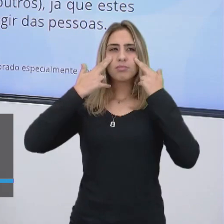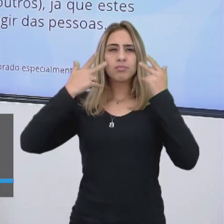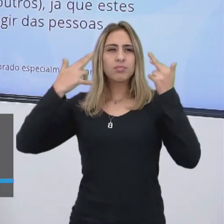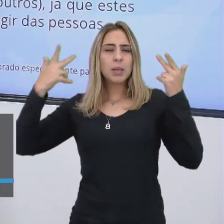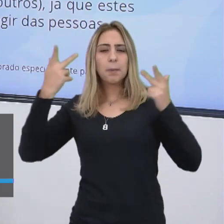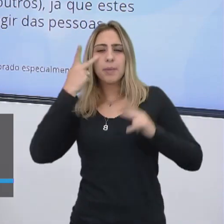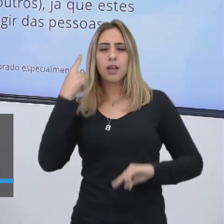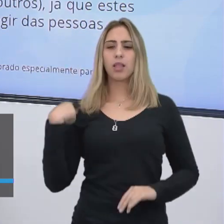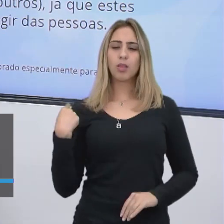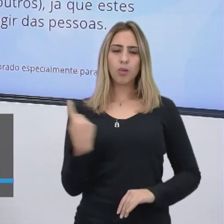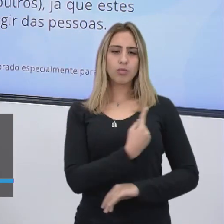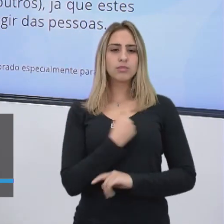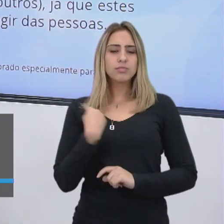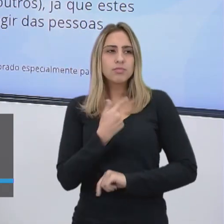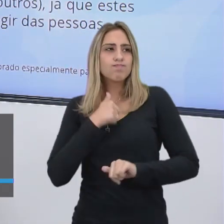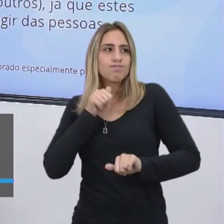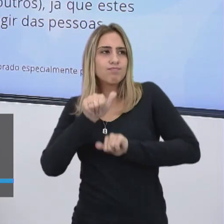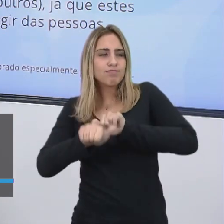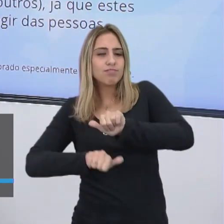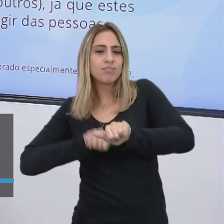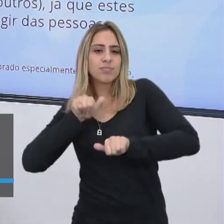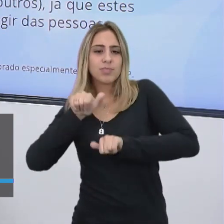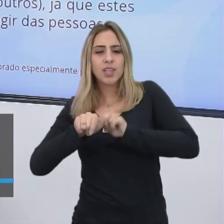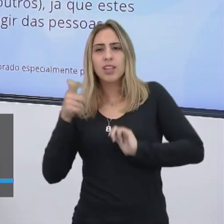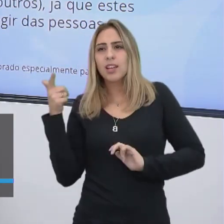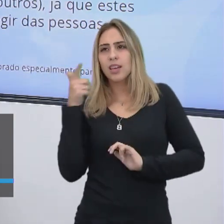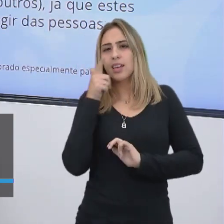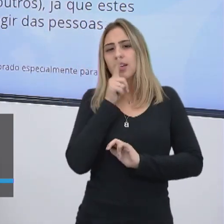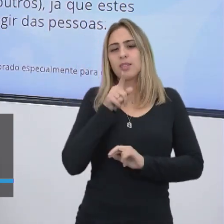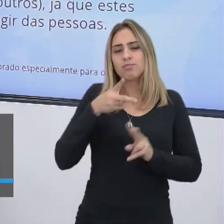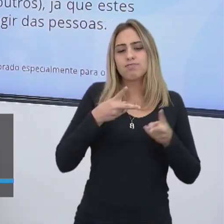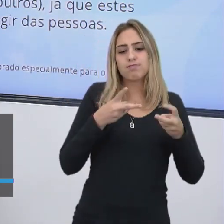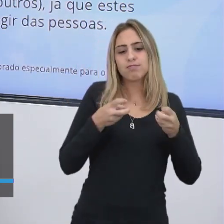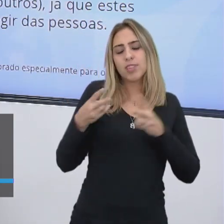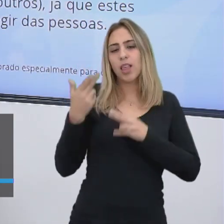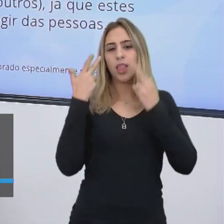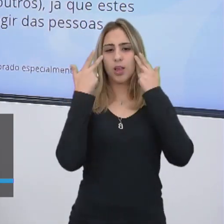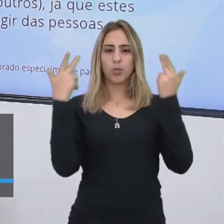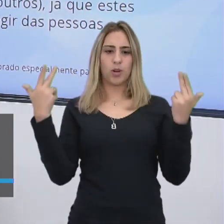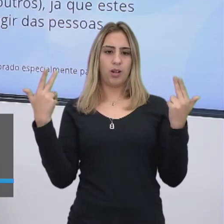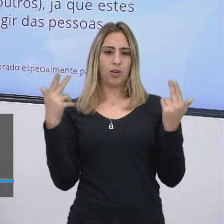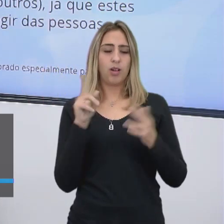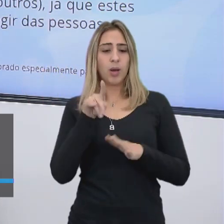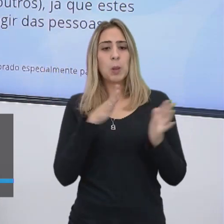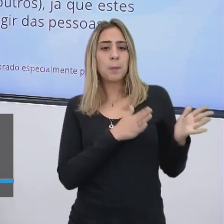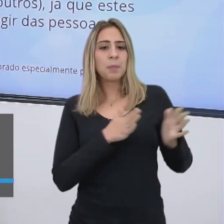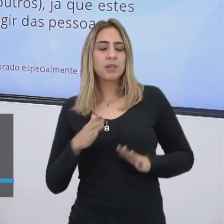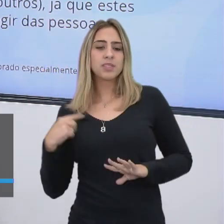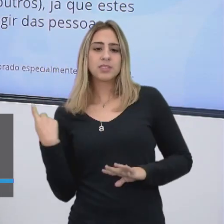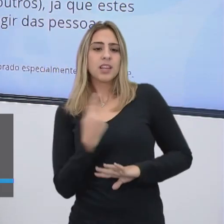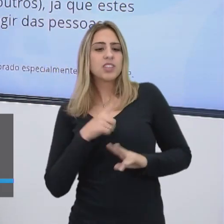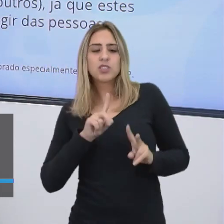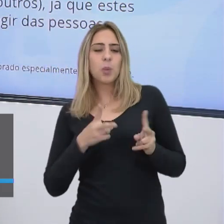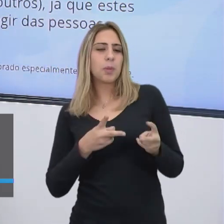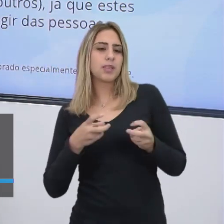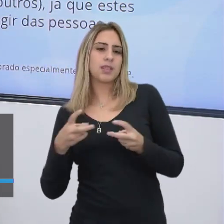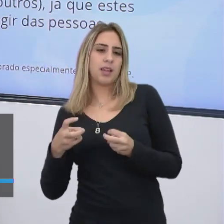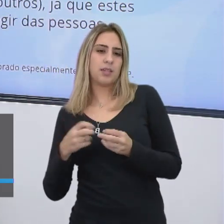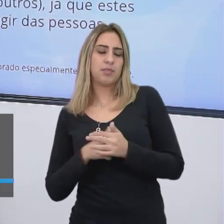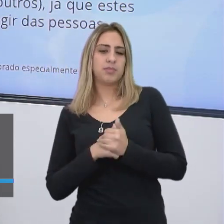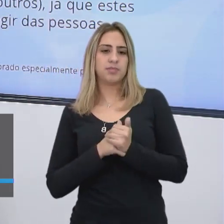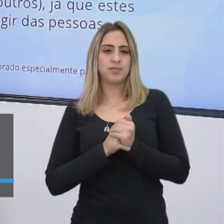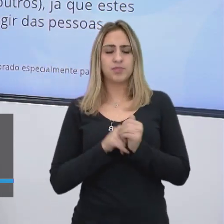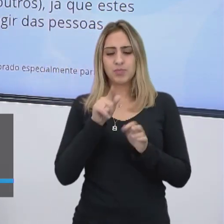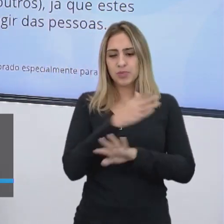naturalizadas para nós, elas vão se tornando, elas vão ganhando esse aspecto de naturais. E é um processo que a gente não percebe. Quando